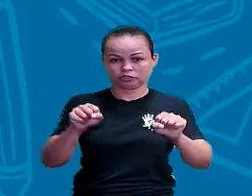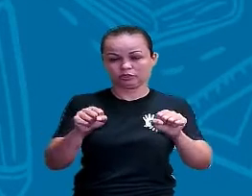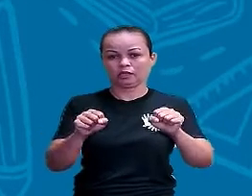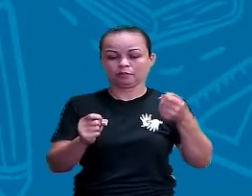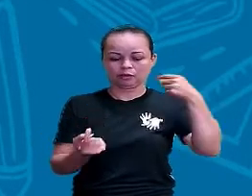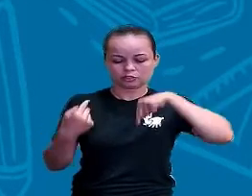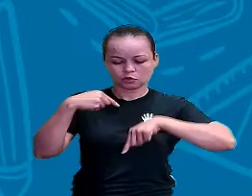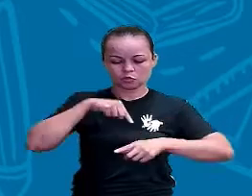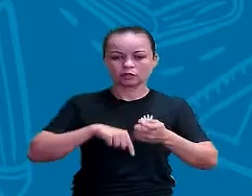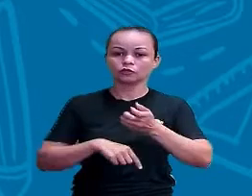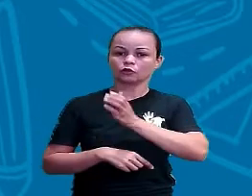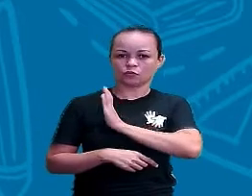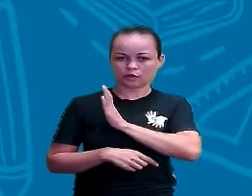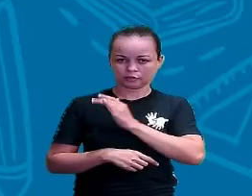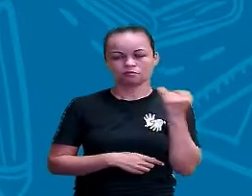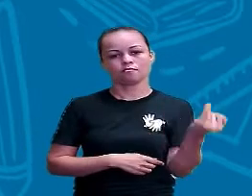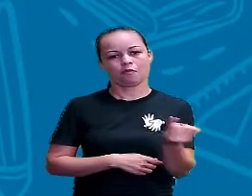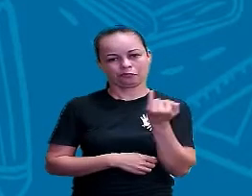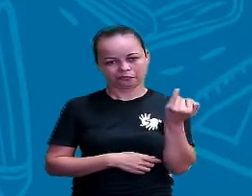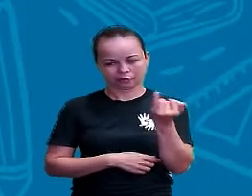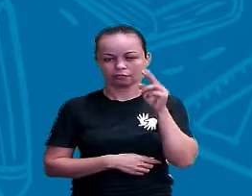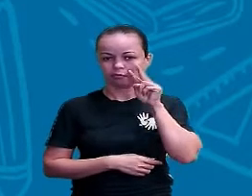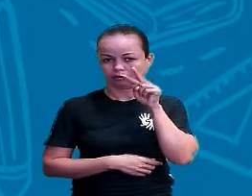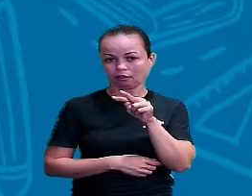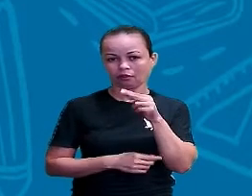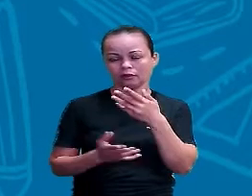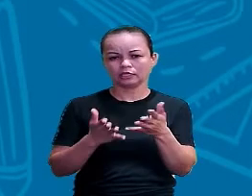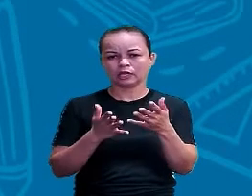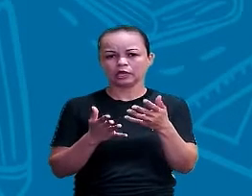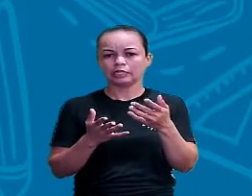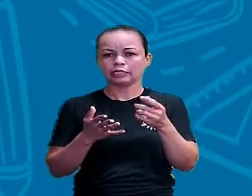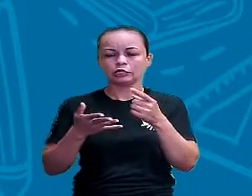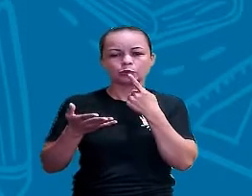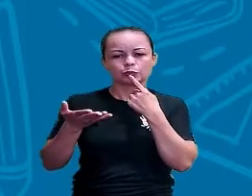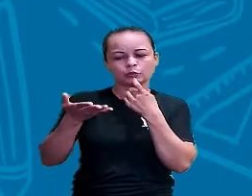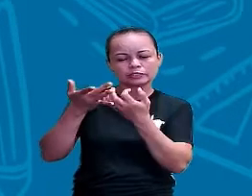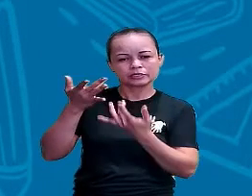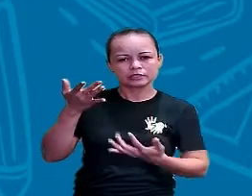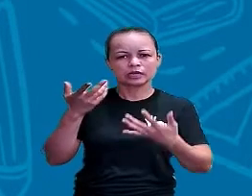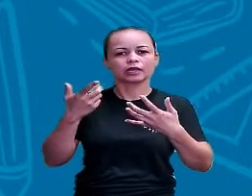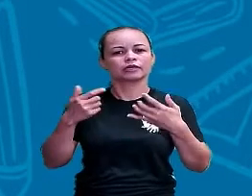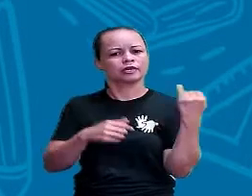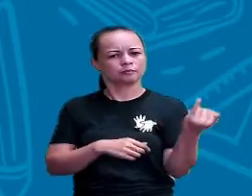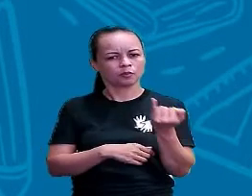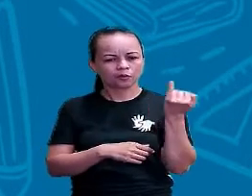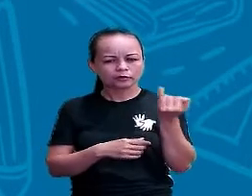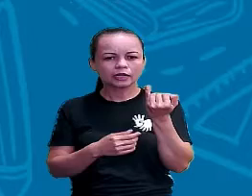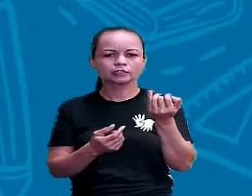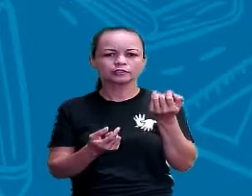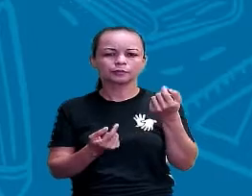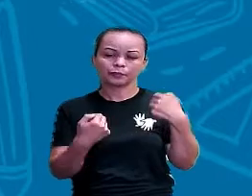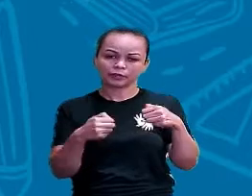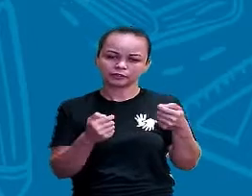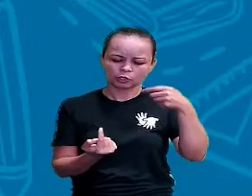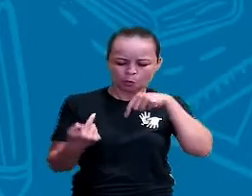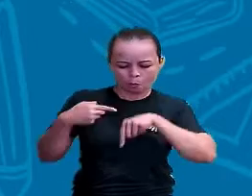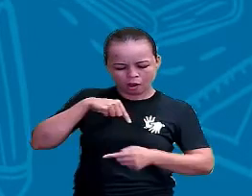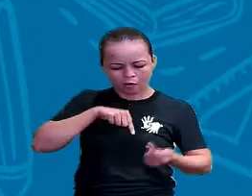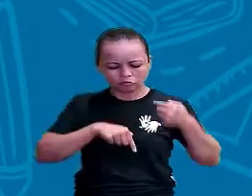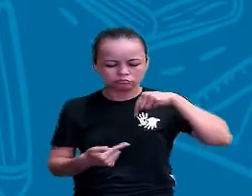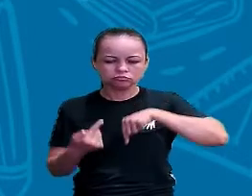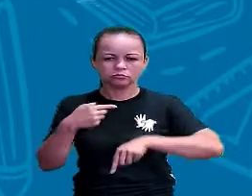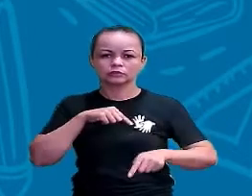nosso coração é extremamente importante, né? E esse sangue, ele precisa ser oxigenado, né? E conforme a gente realiza